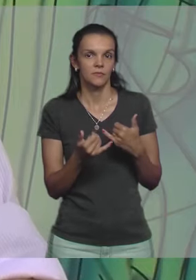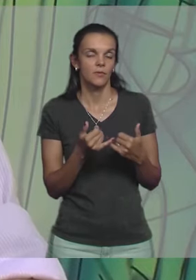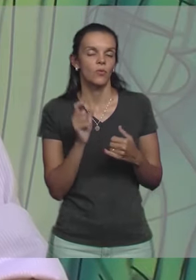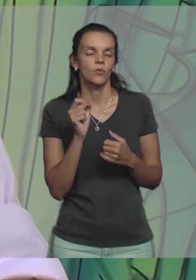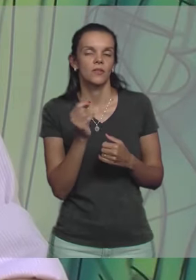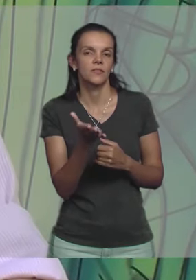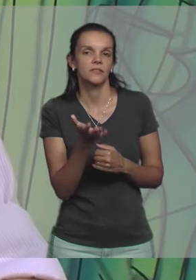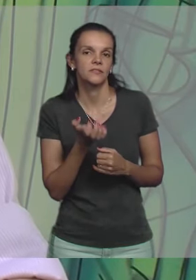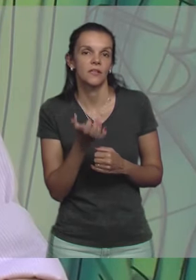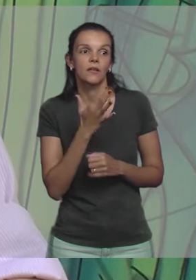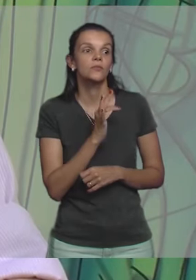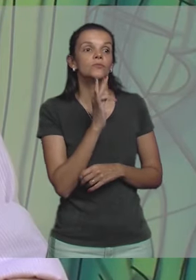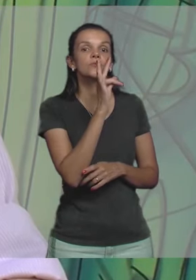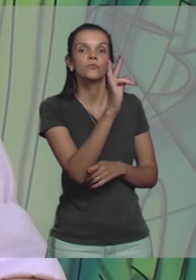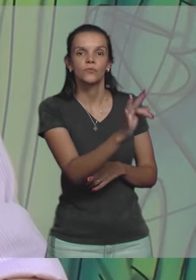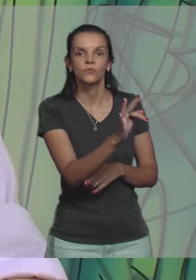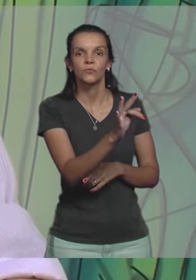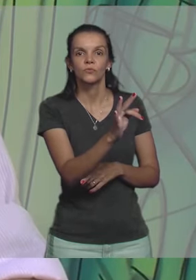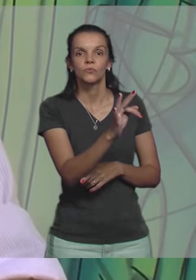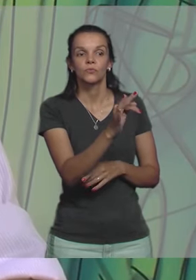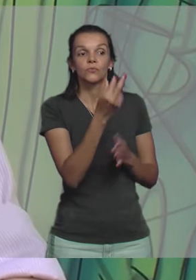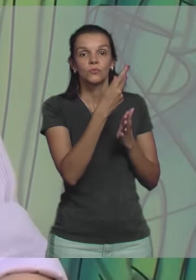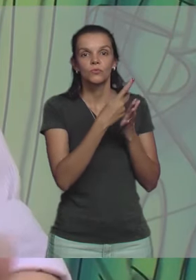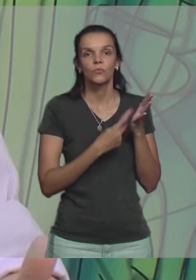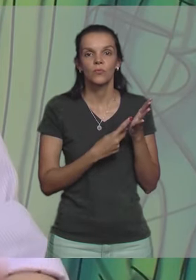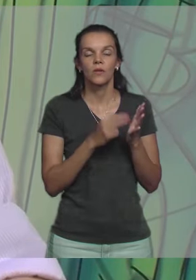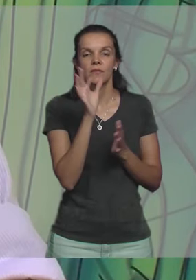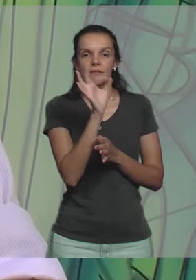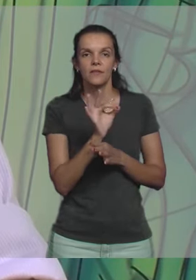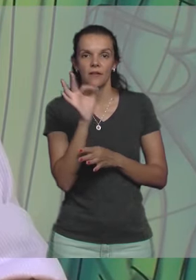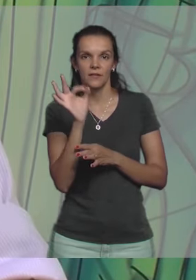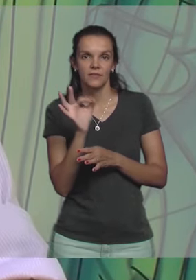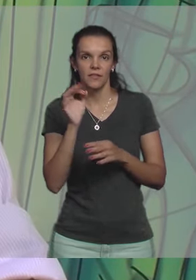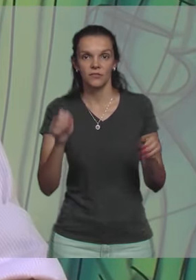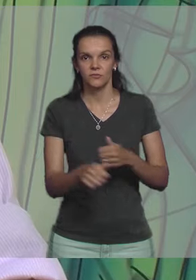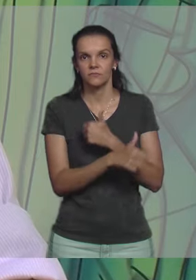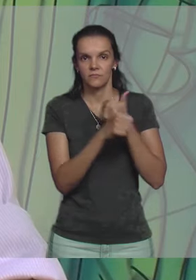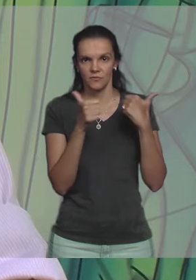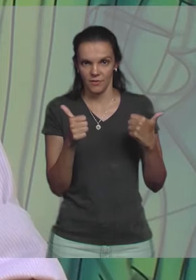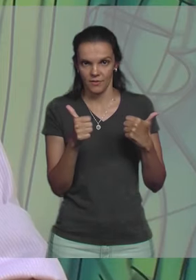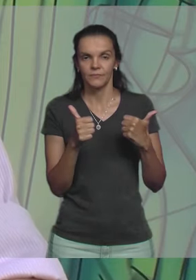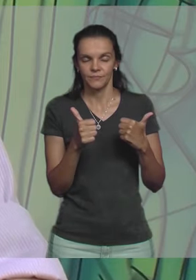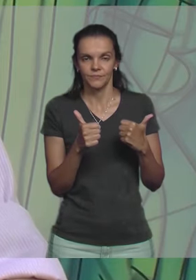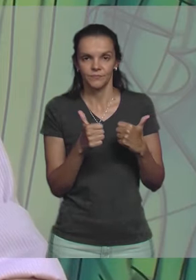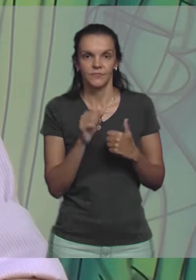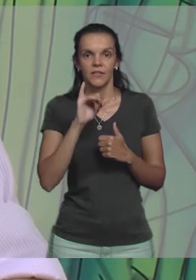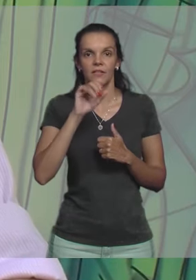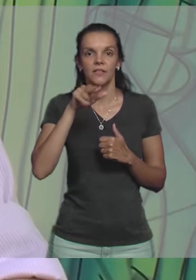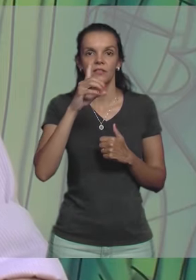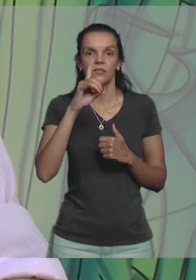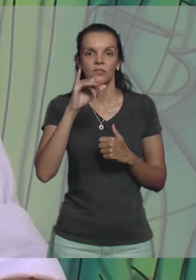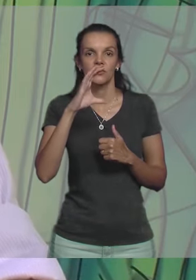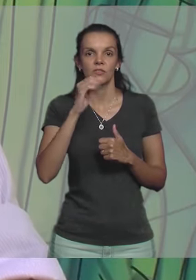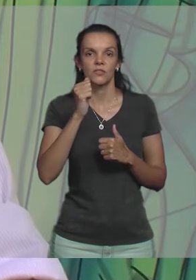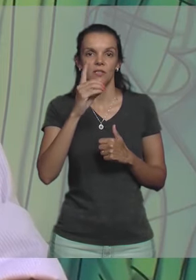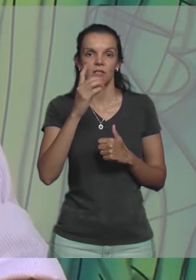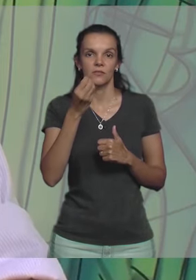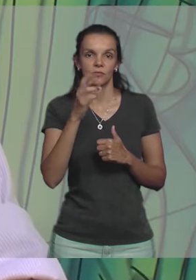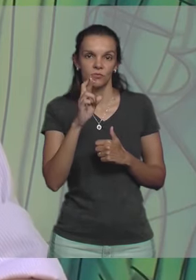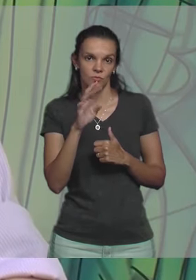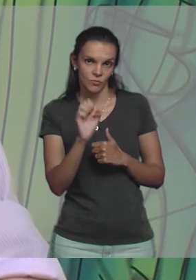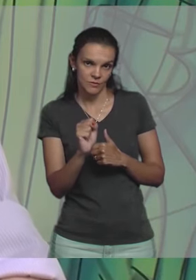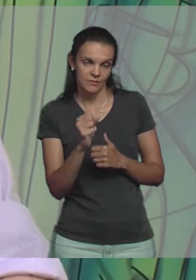espera que, num certo futuro, no horizonte do plano, essa taxa venha a melhorar? Então, são indicadores para cada um desses planos que precisam